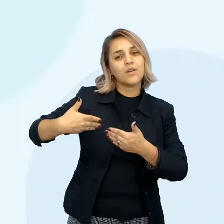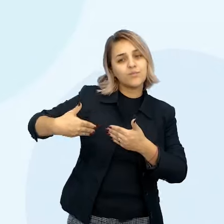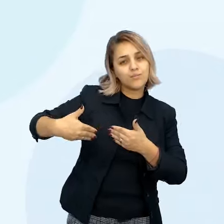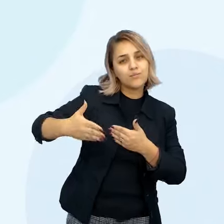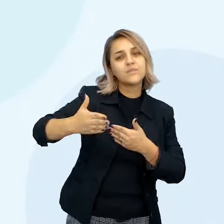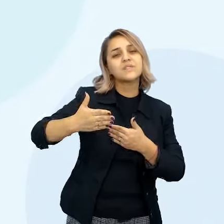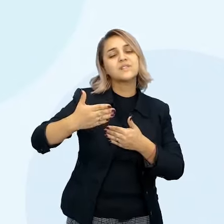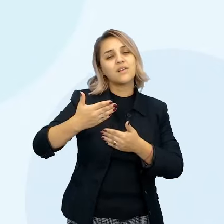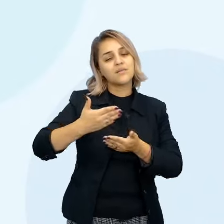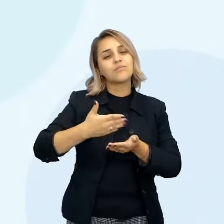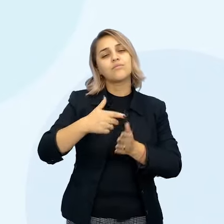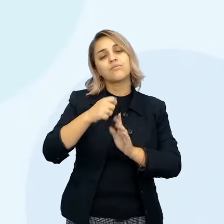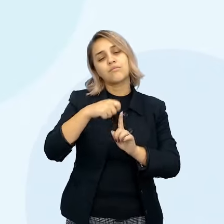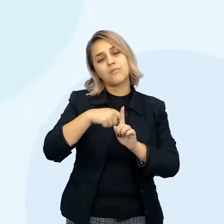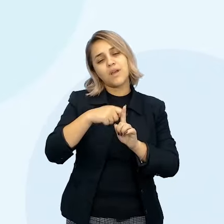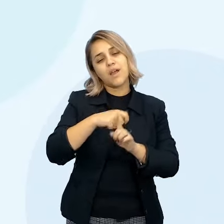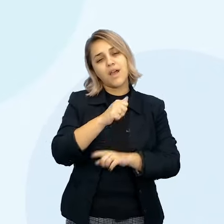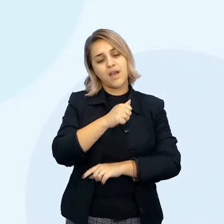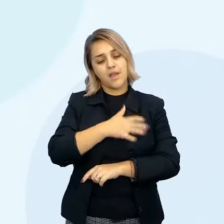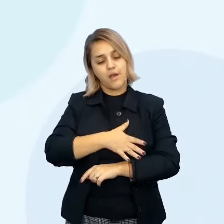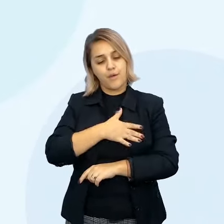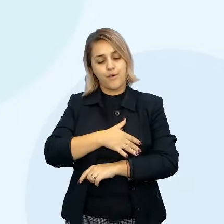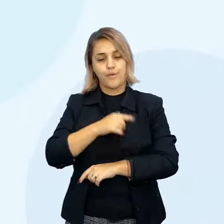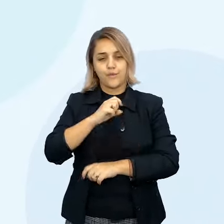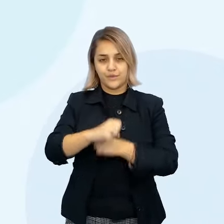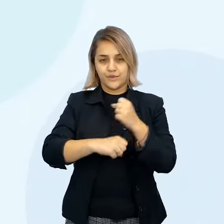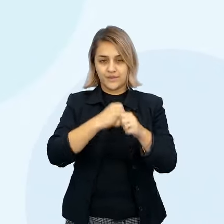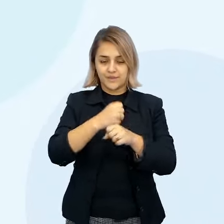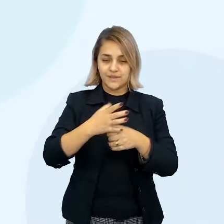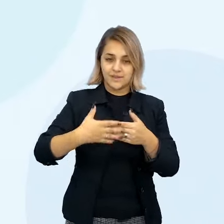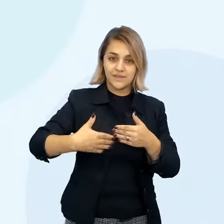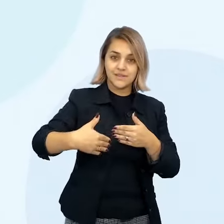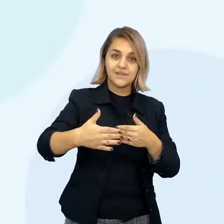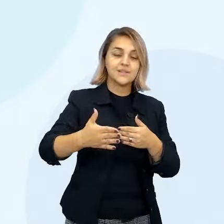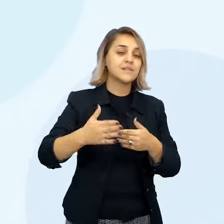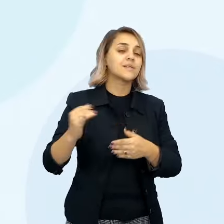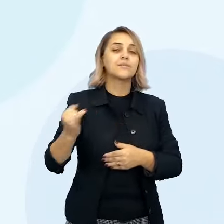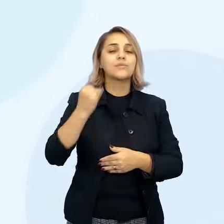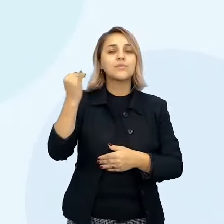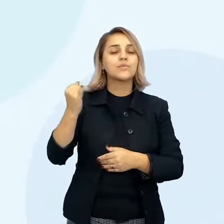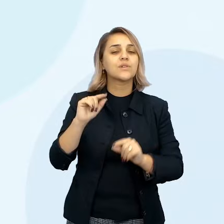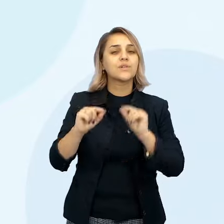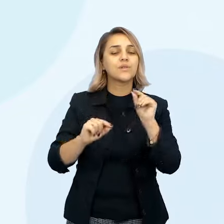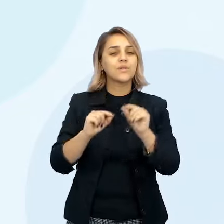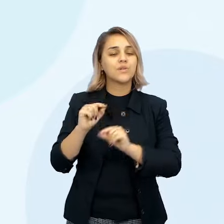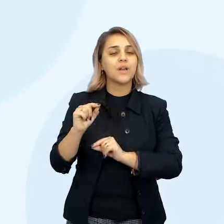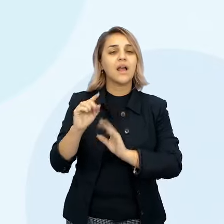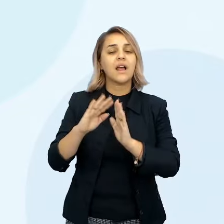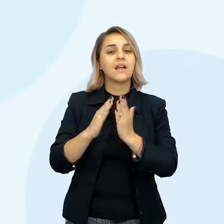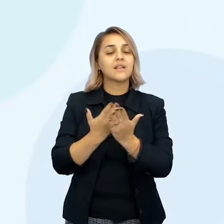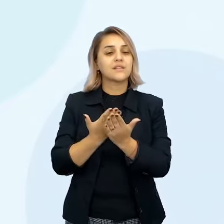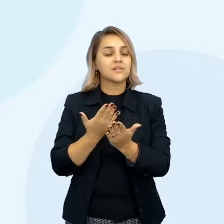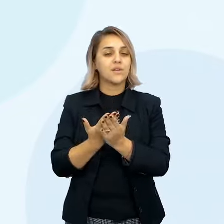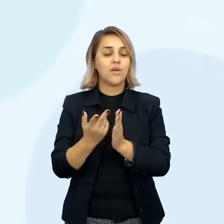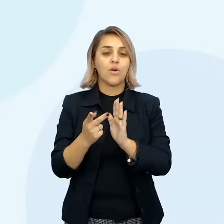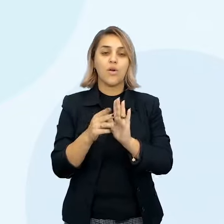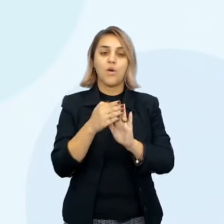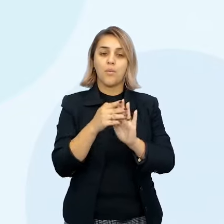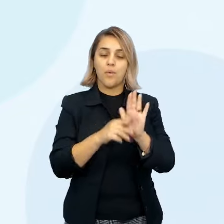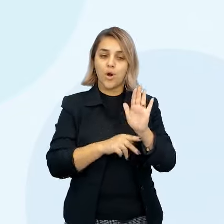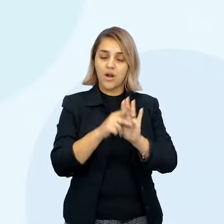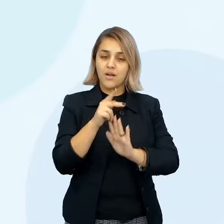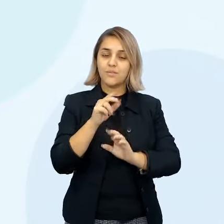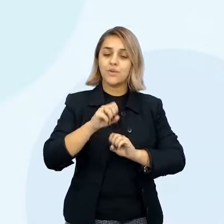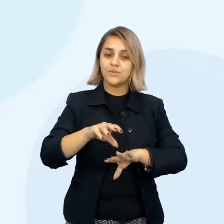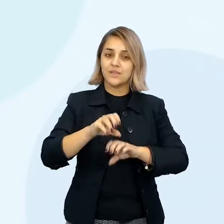agosto desse ano. Só um pequeno destaque, pessoal, porque as escolas, né, do programa do ensino integral de 9